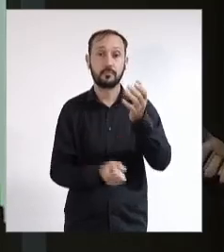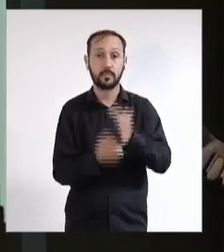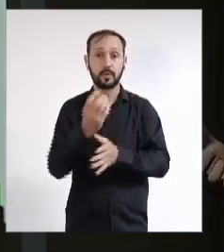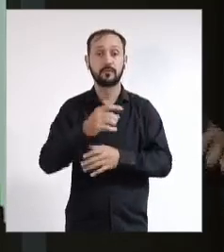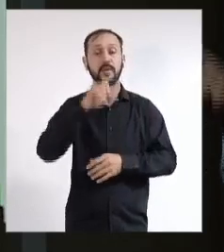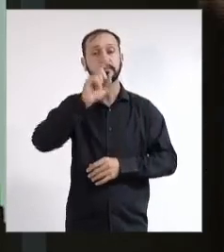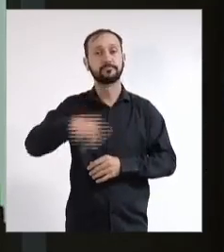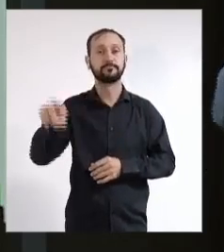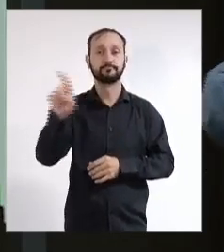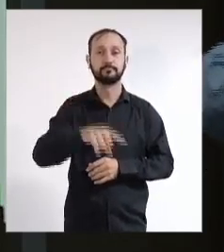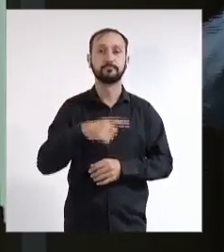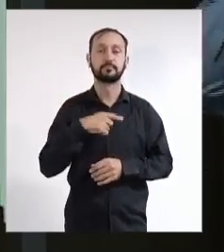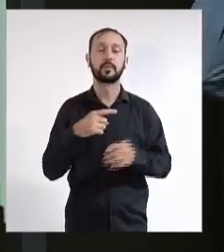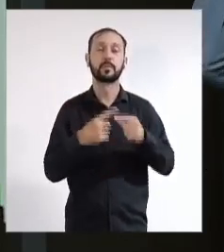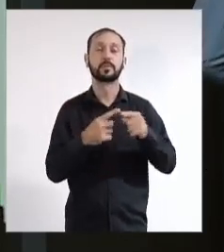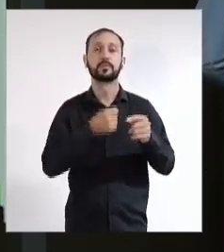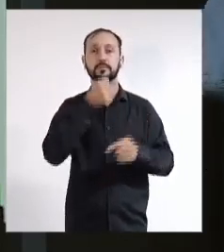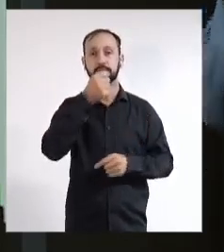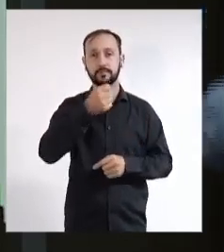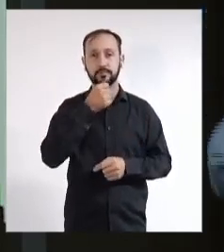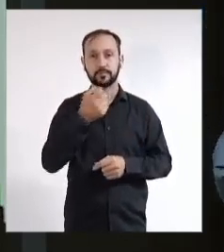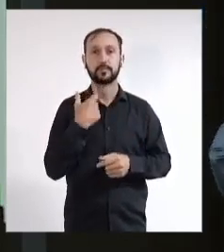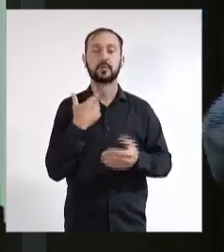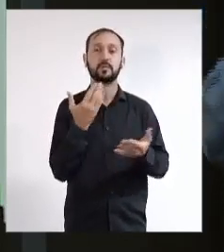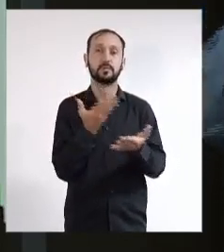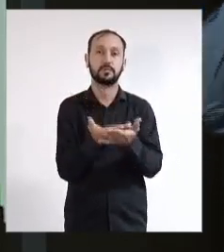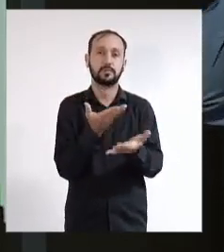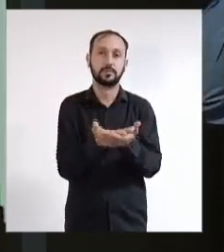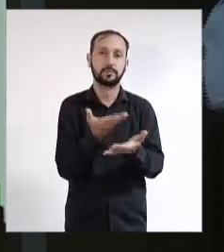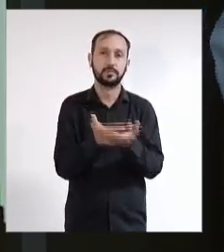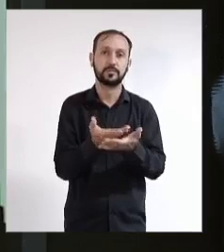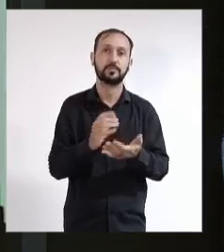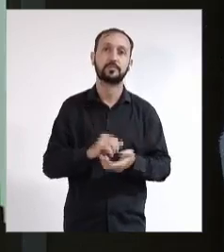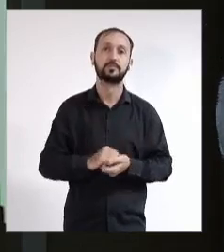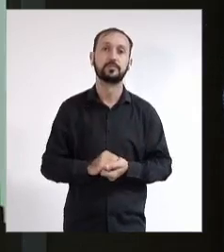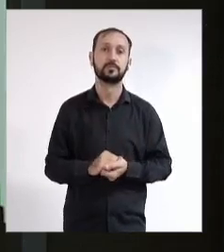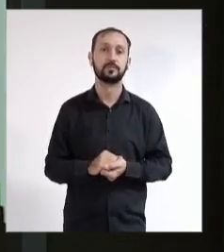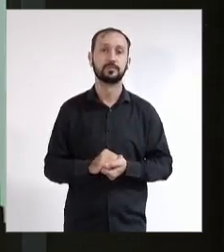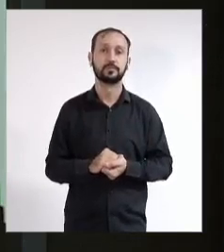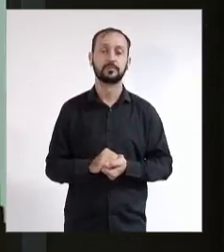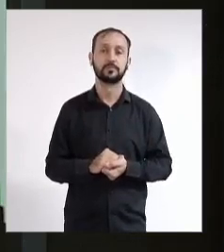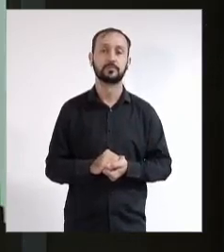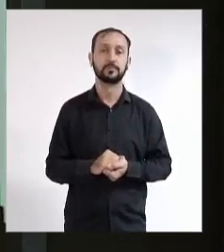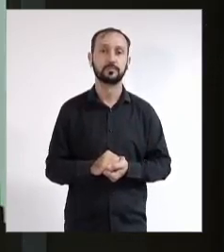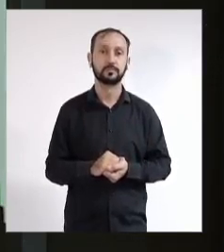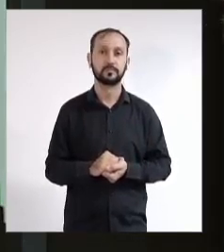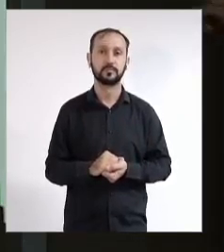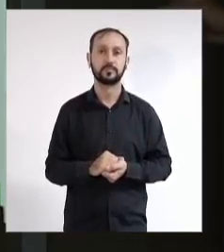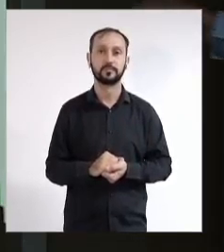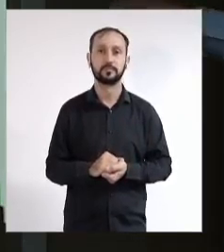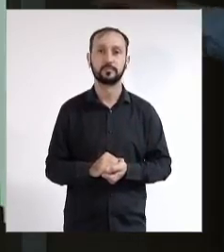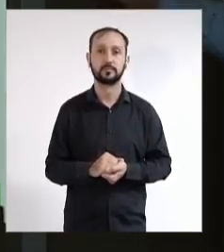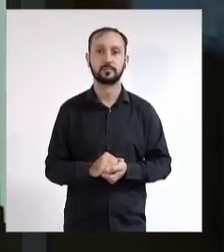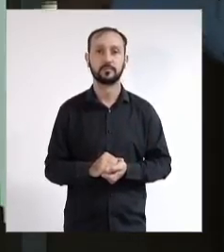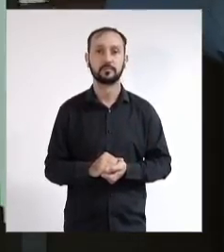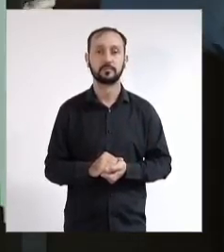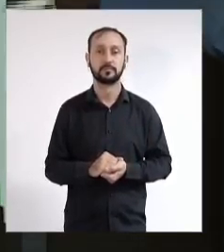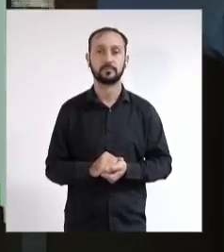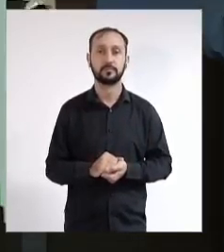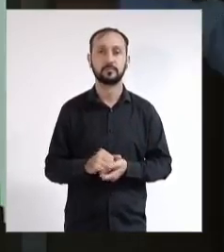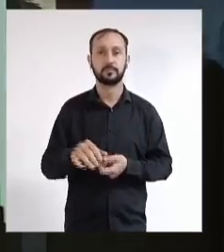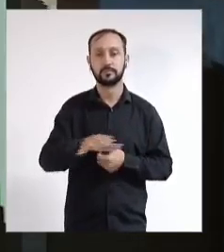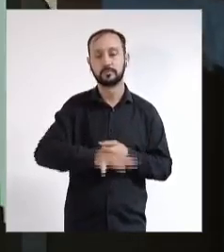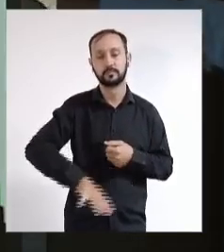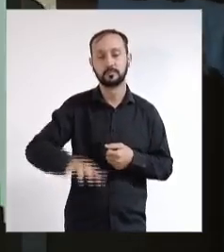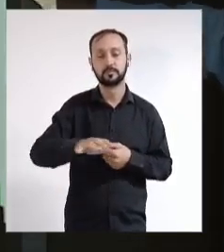unidade é que a consulta pública é o estudo sé é o disciplinar e assim por diante é zona de